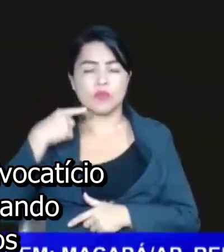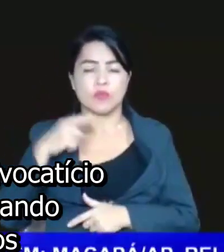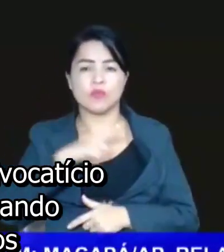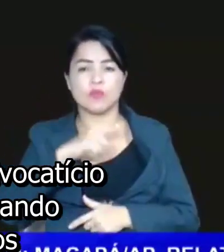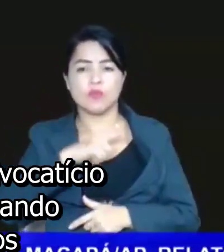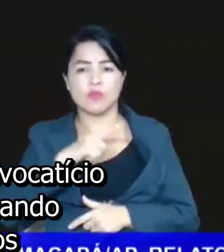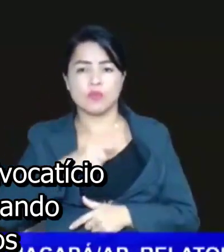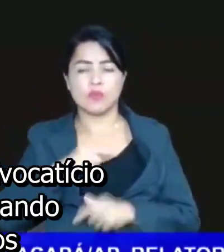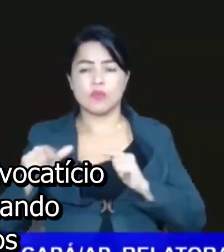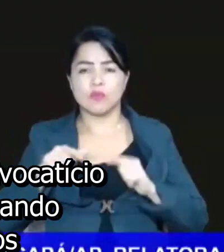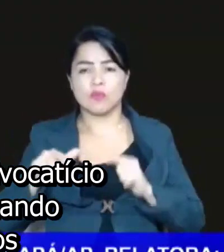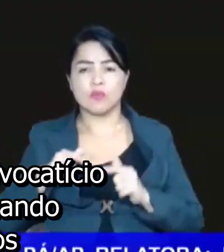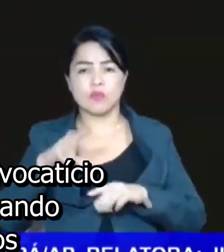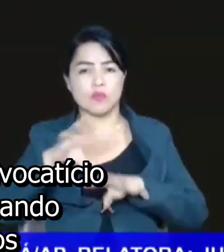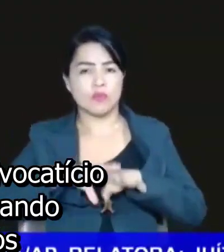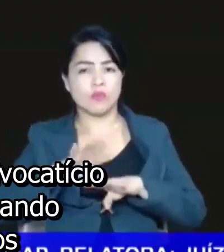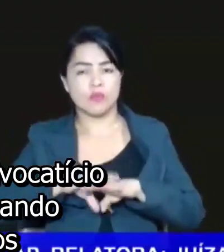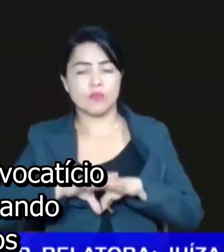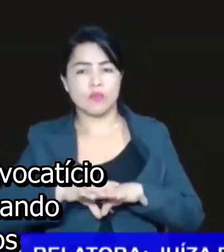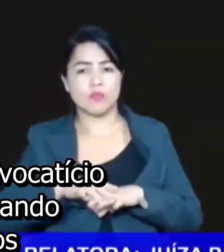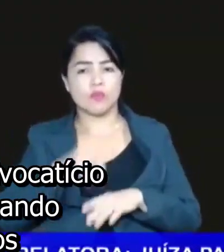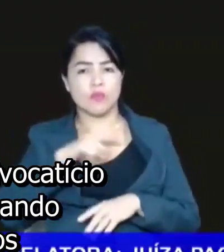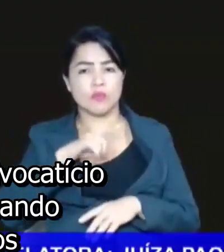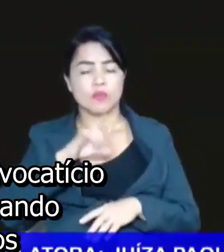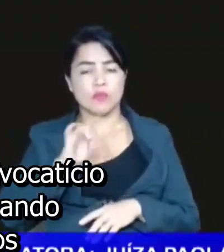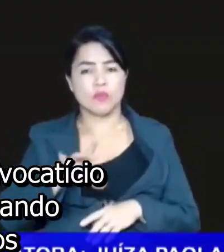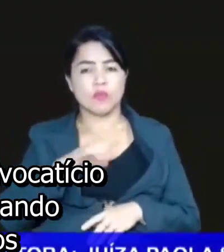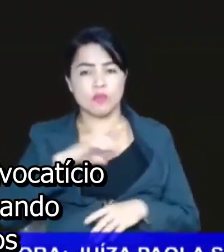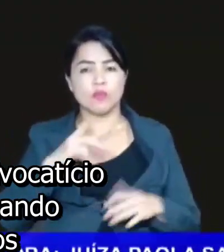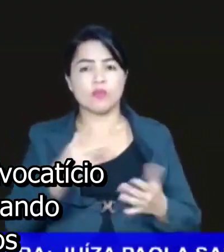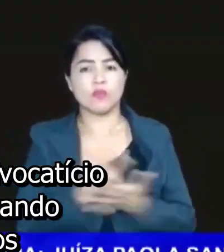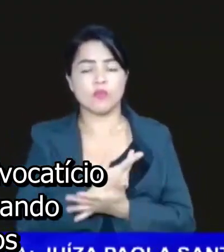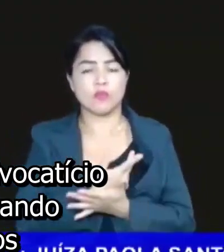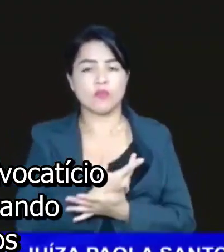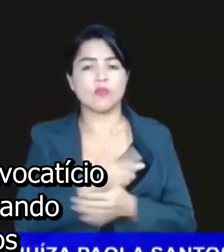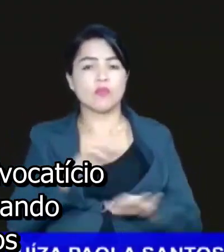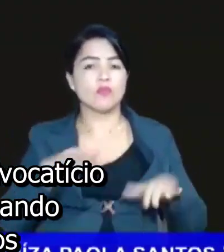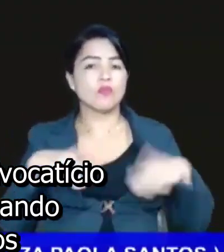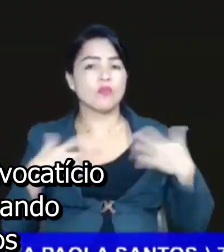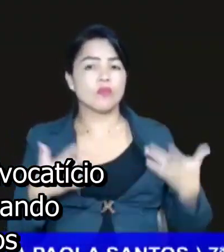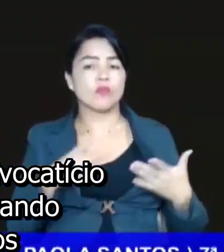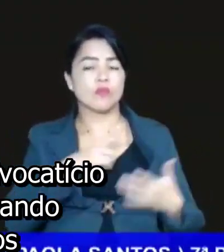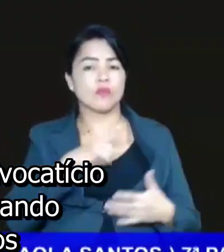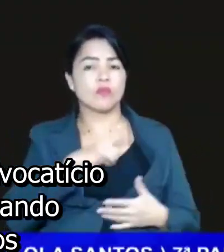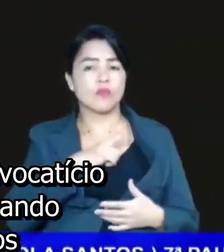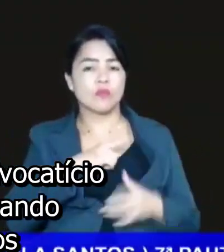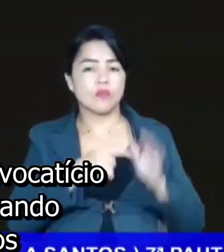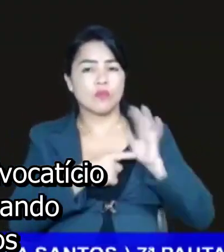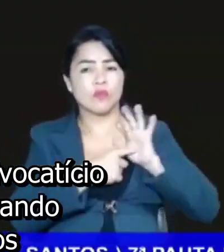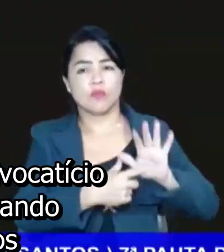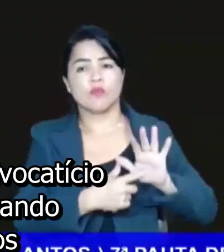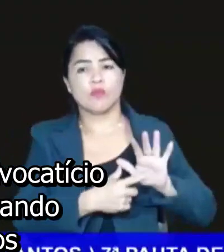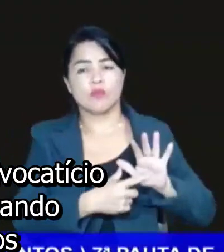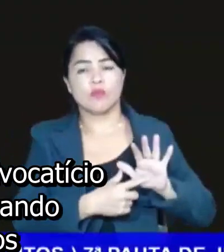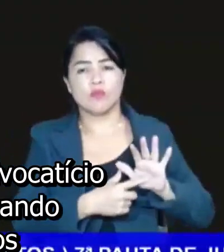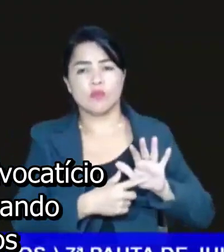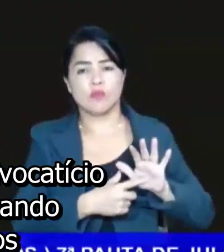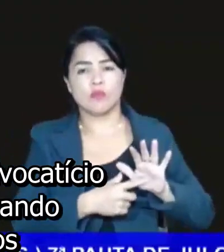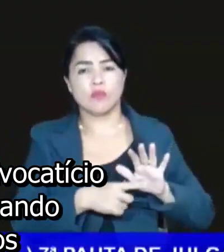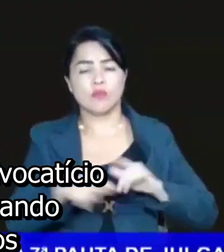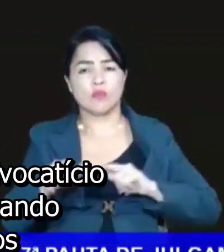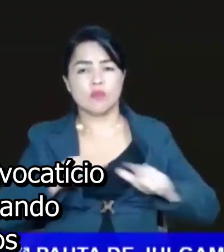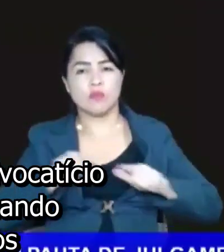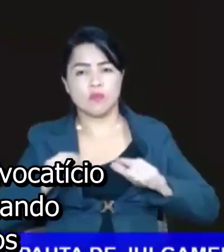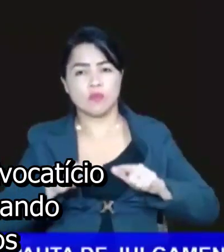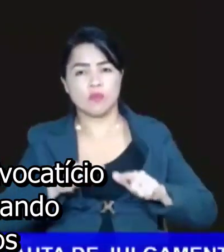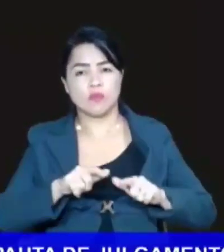advocatício ou de um serviço contábil, isso somente ocorre quando há uma demonstração dos